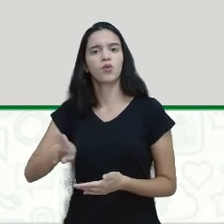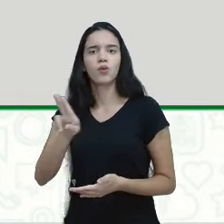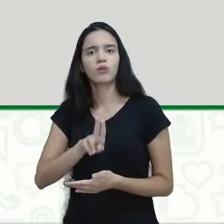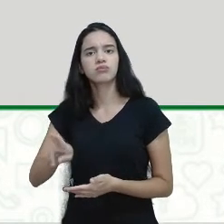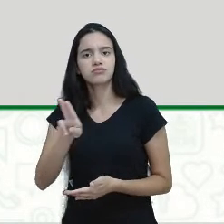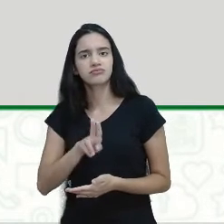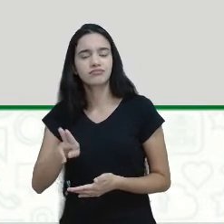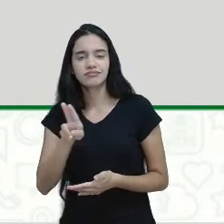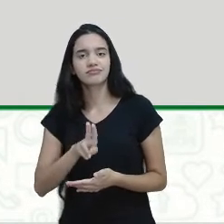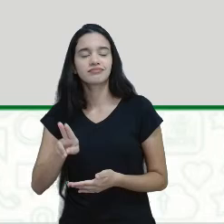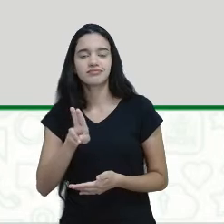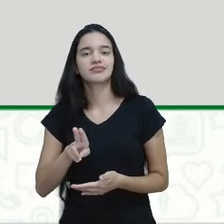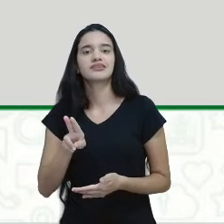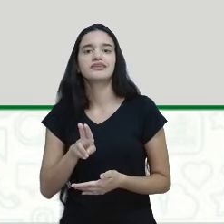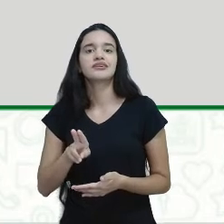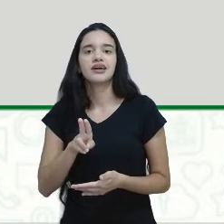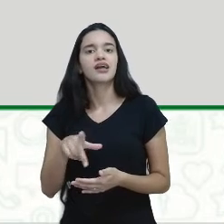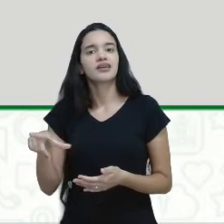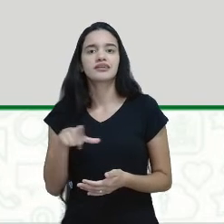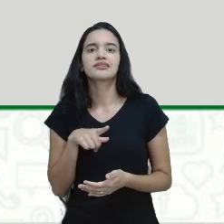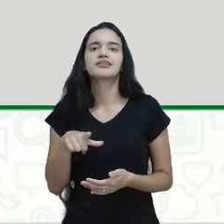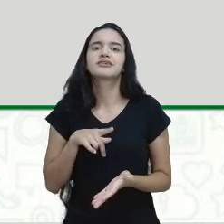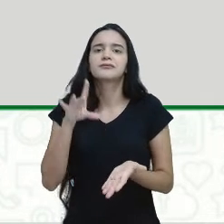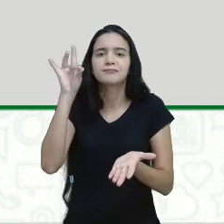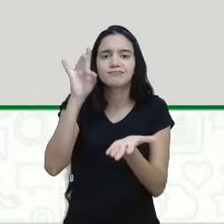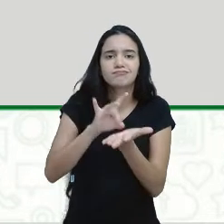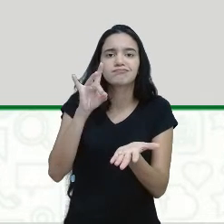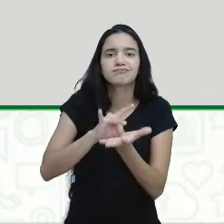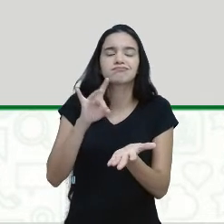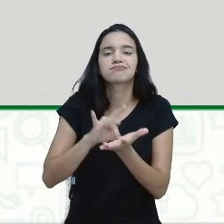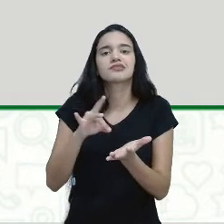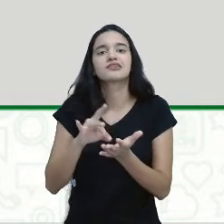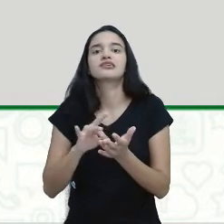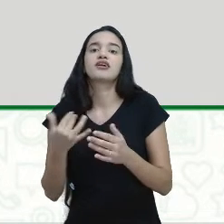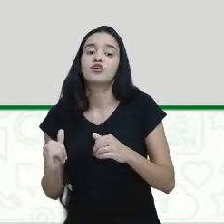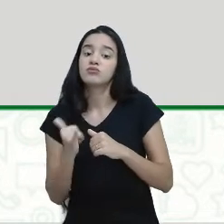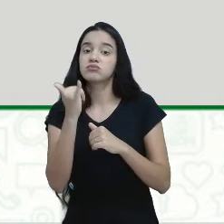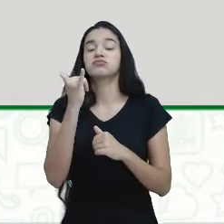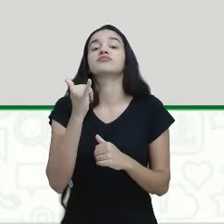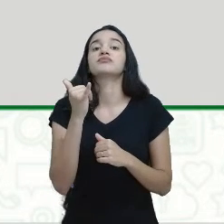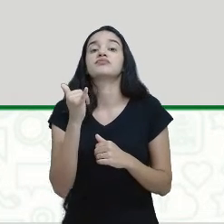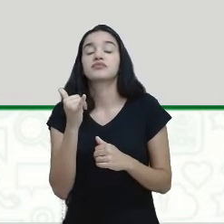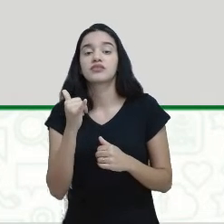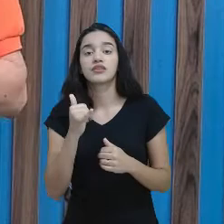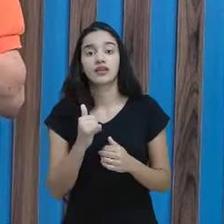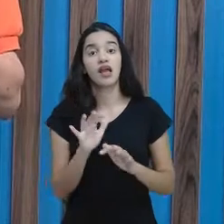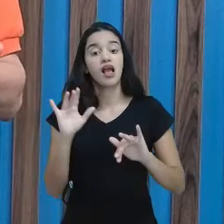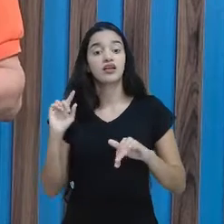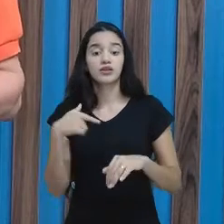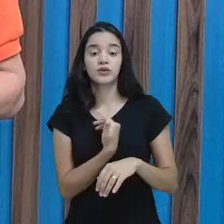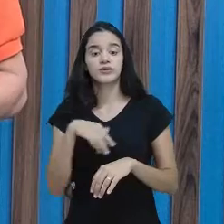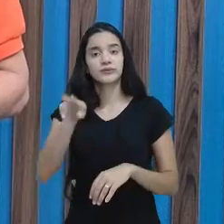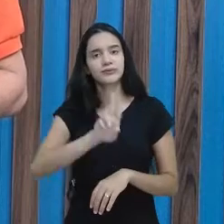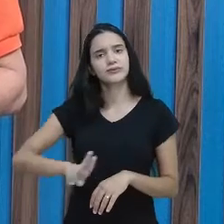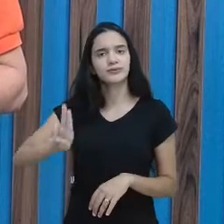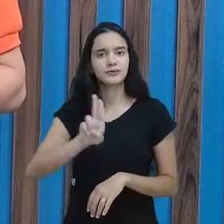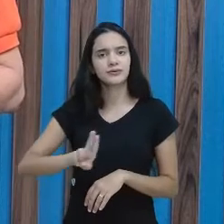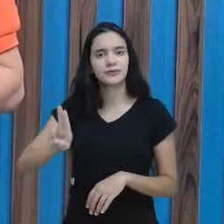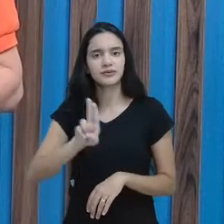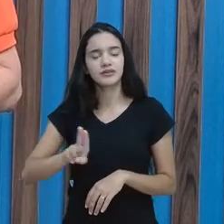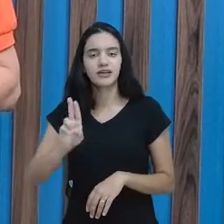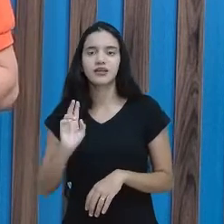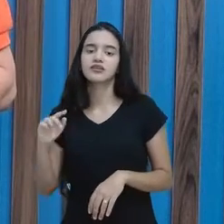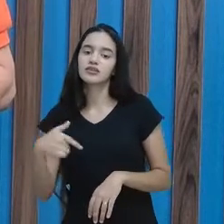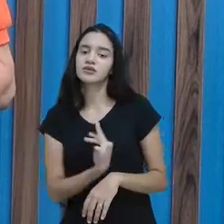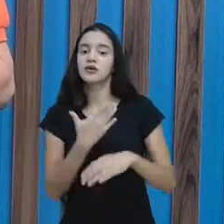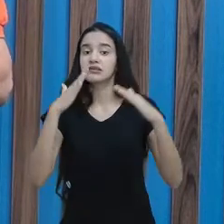utilizados para que ocorra realmente a corrente elétrica nos circuitos elétricos que nós utilizamos nas